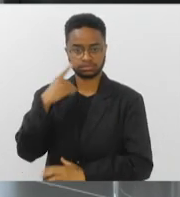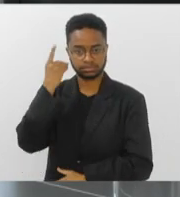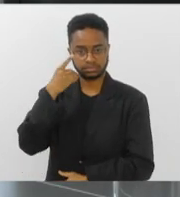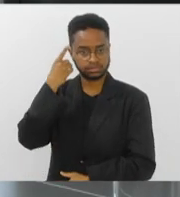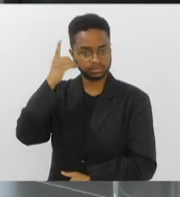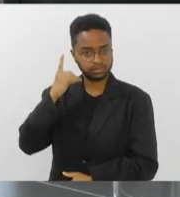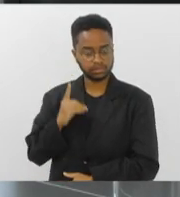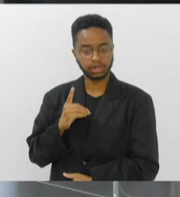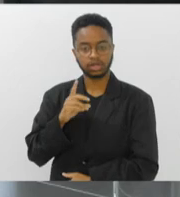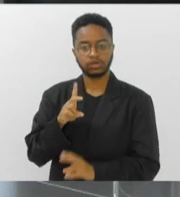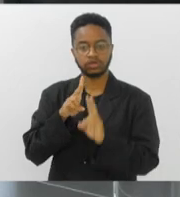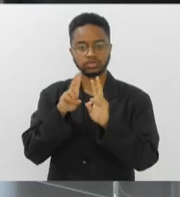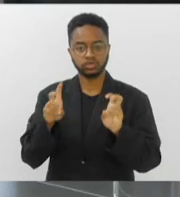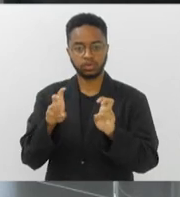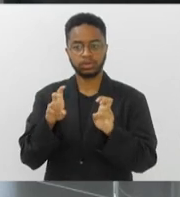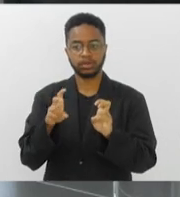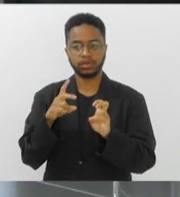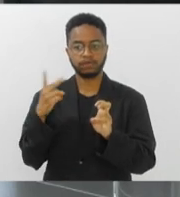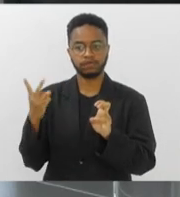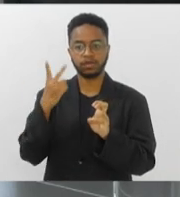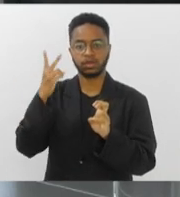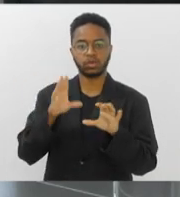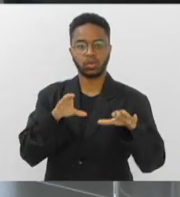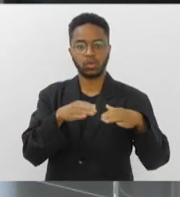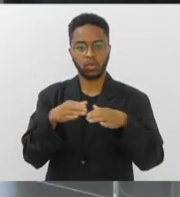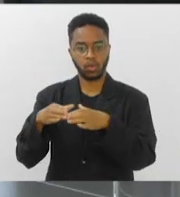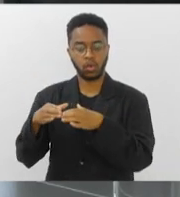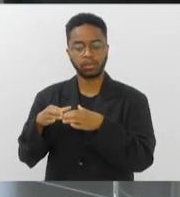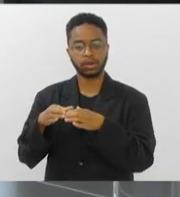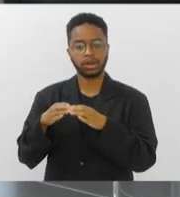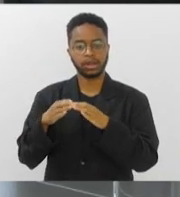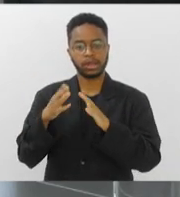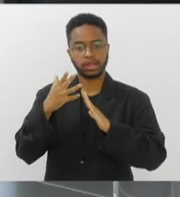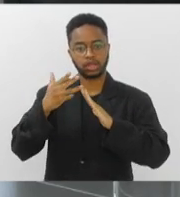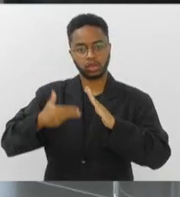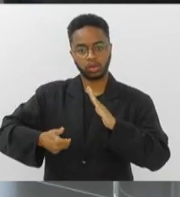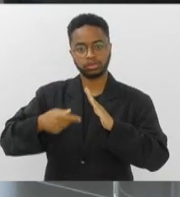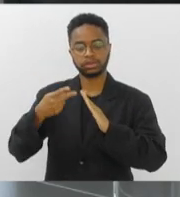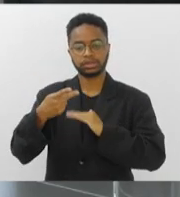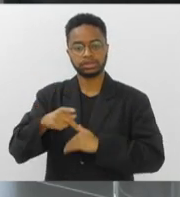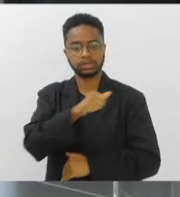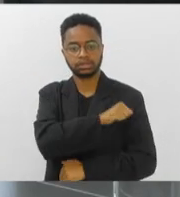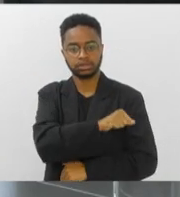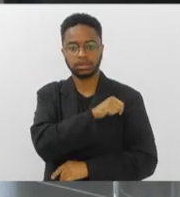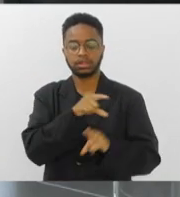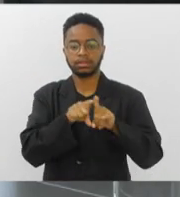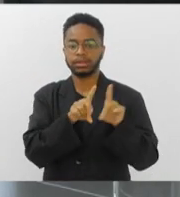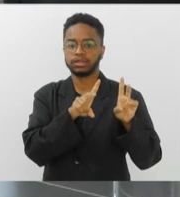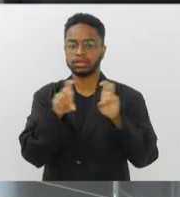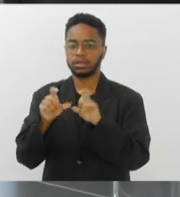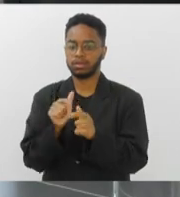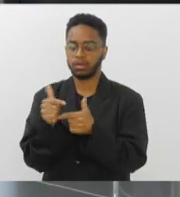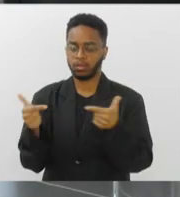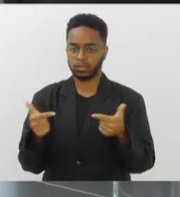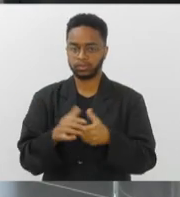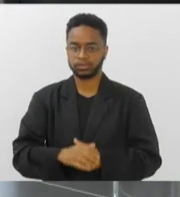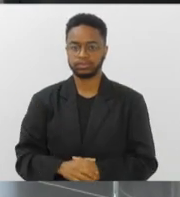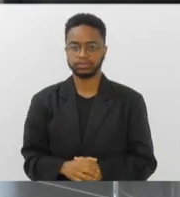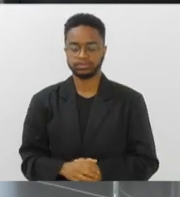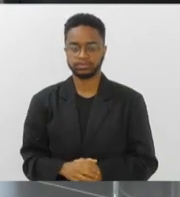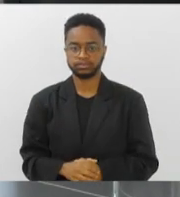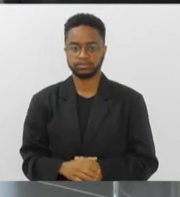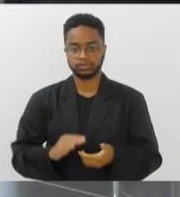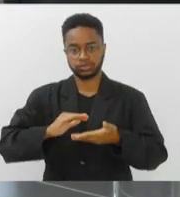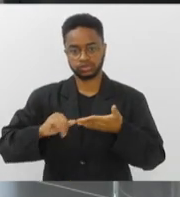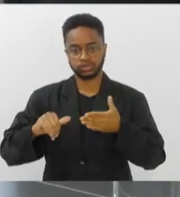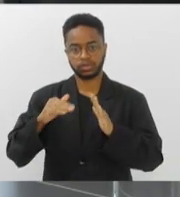resgate histórico e valorização das comunidades remanescentes de quilombos no Estado do Rio de Janeiro e dá outras providências. Foi